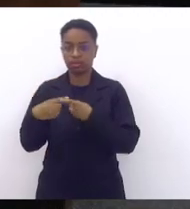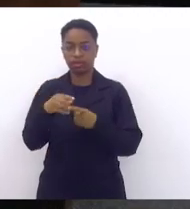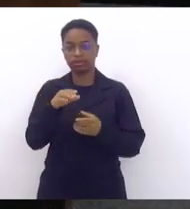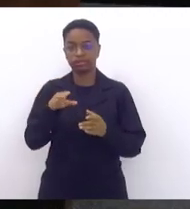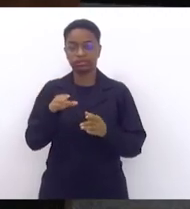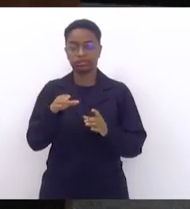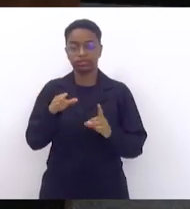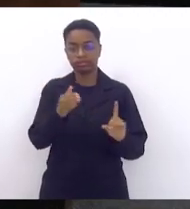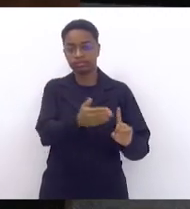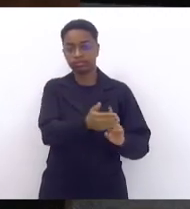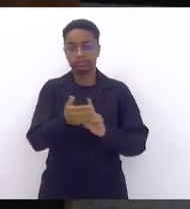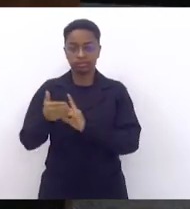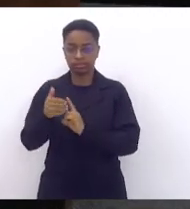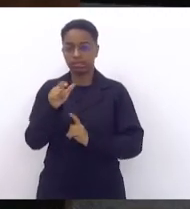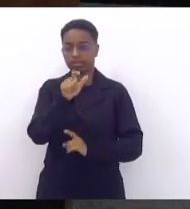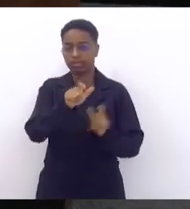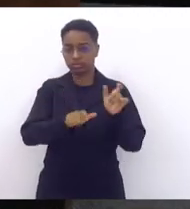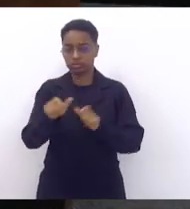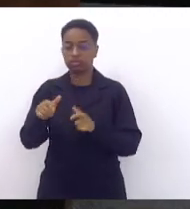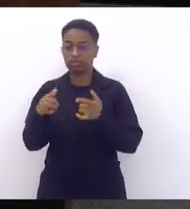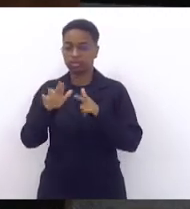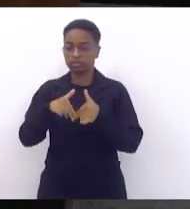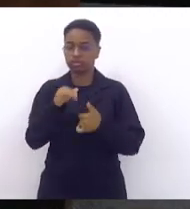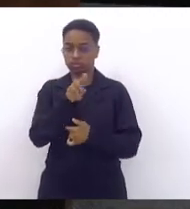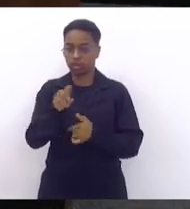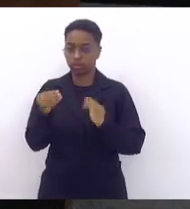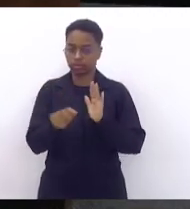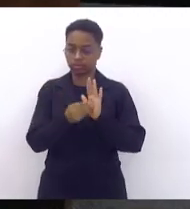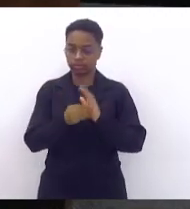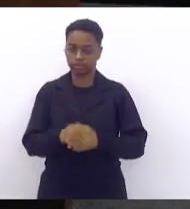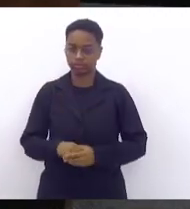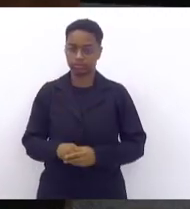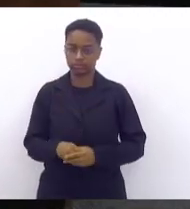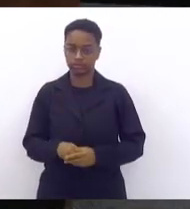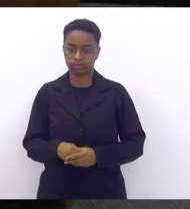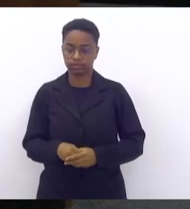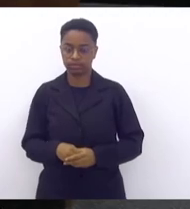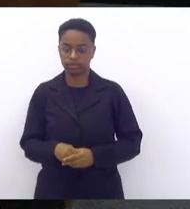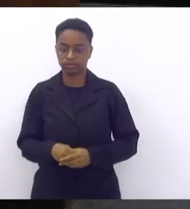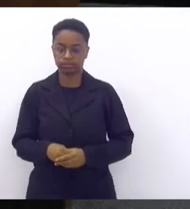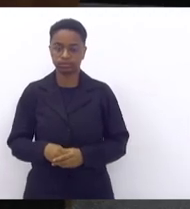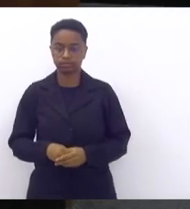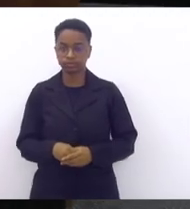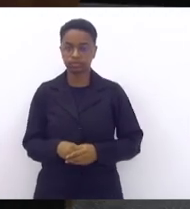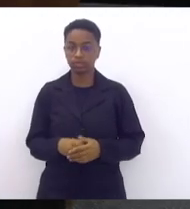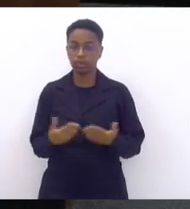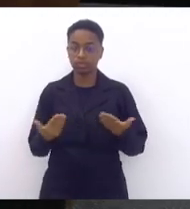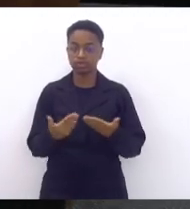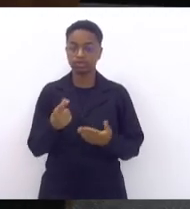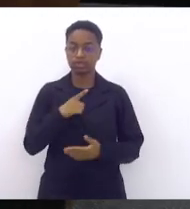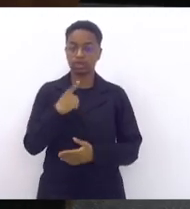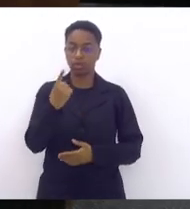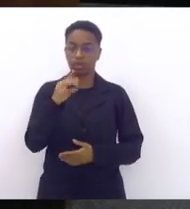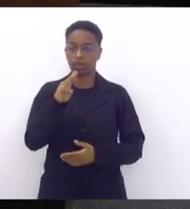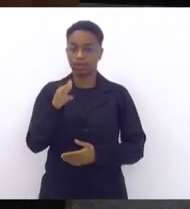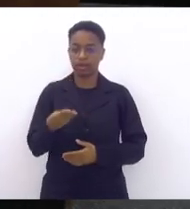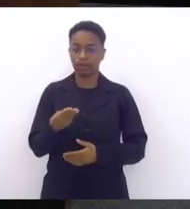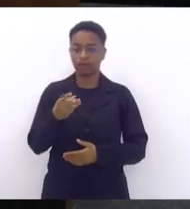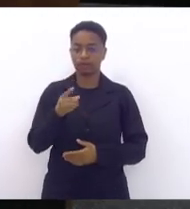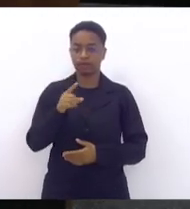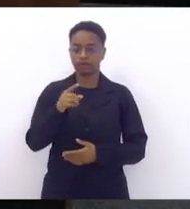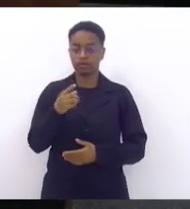nós denominamos o nome Fazenda Paraíso. Hoje, ela tem mais de 1,5 milhão de metros